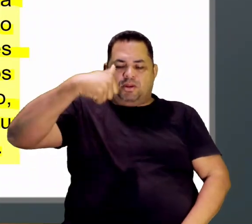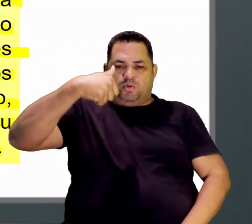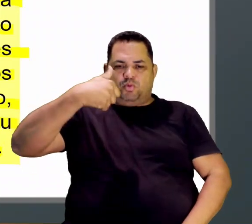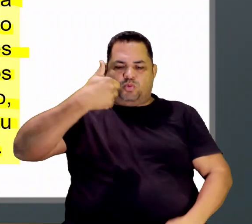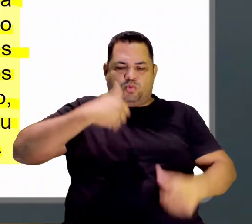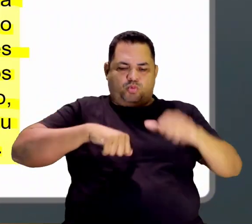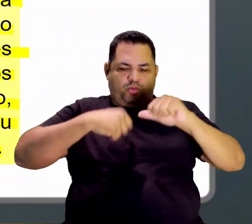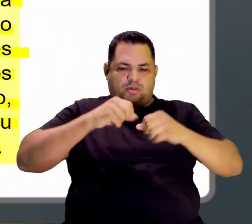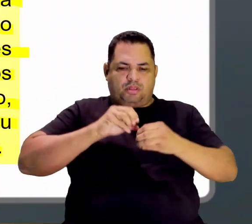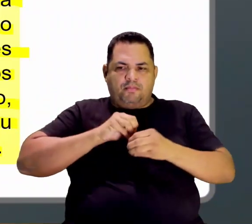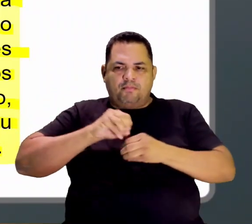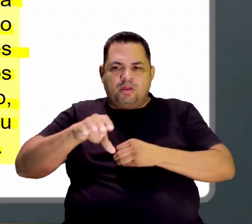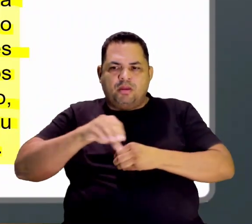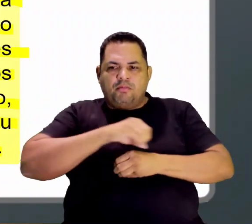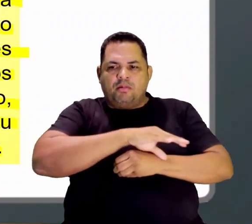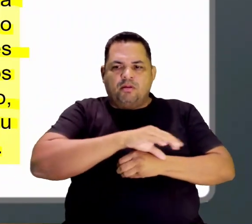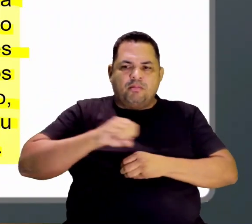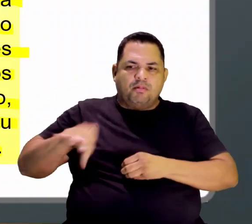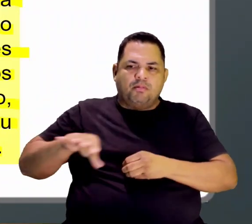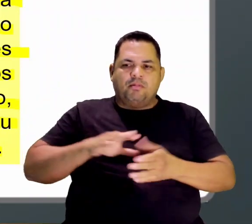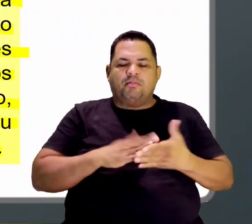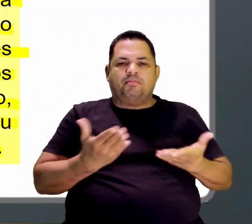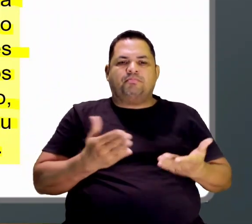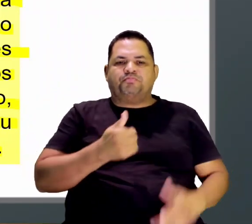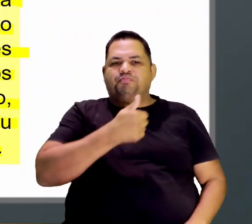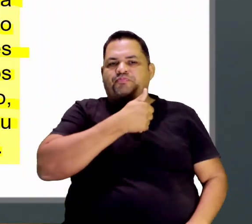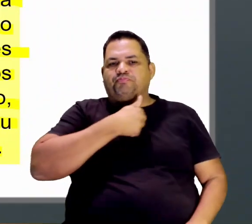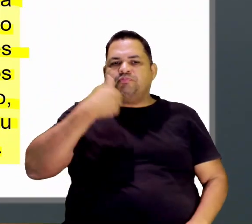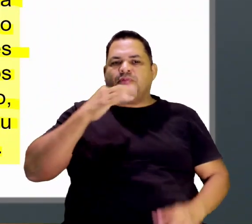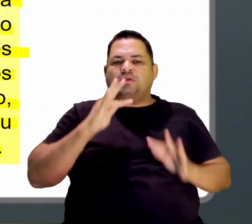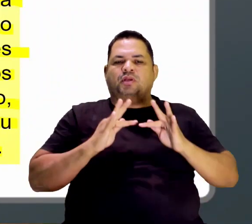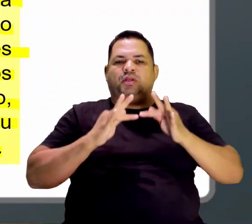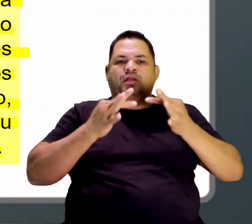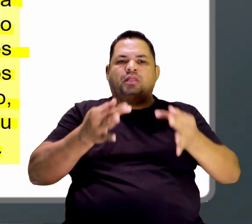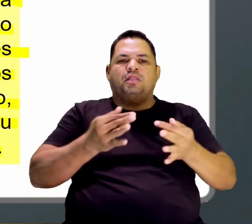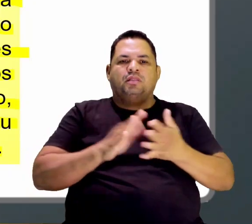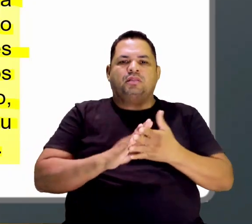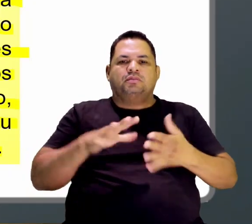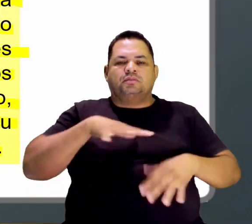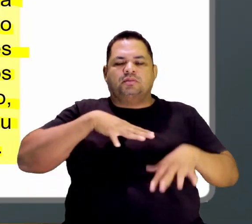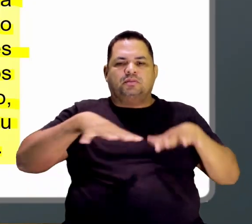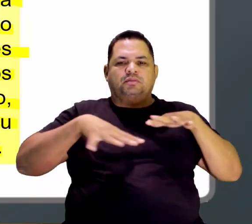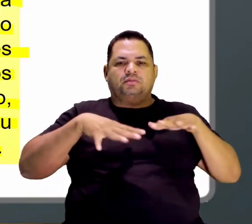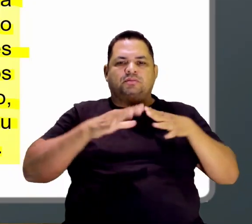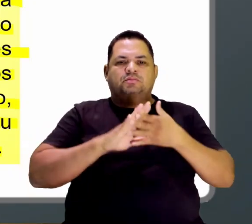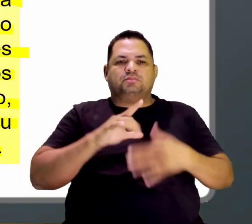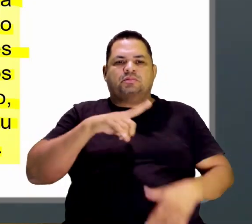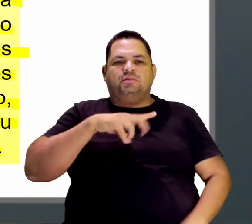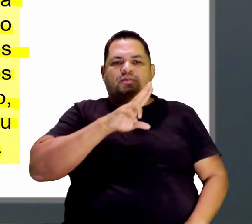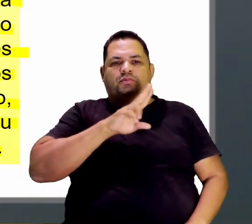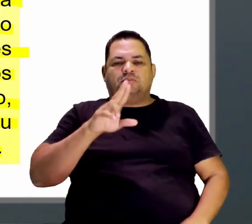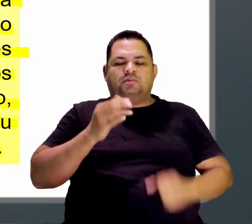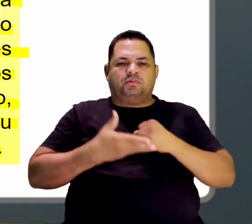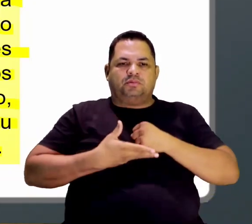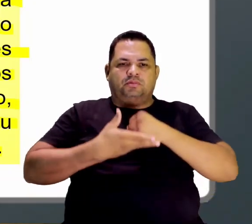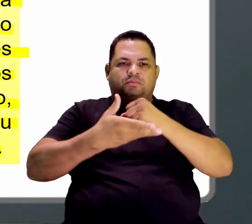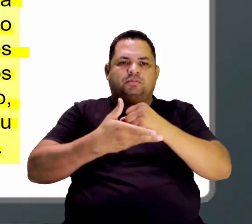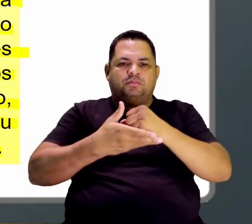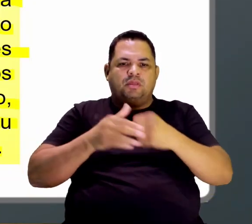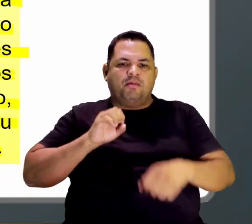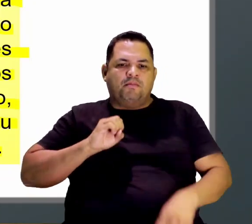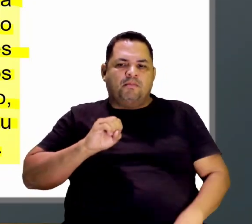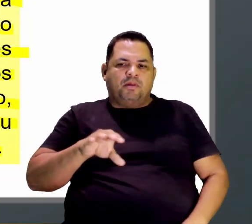assim. Quanto melhor você tiver a visão de jogo, quanto melhor você tiver noção desse espaço, né? Quanto mais